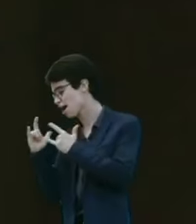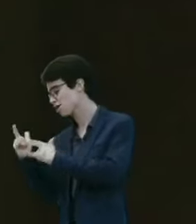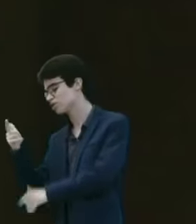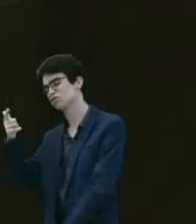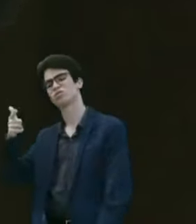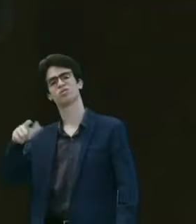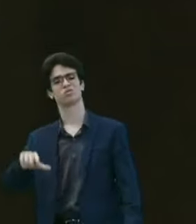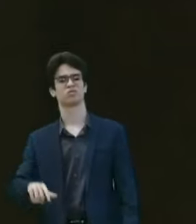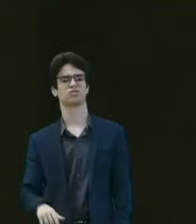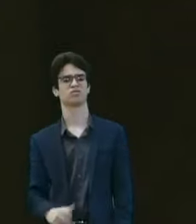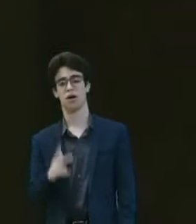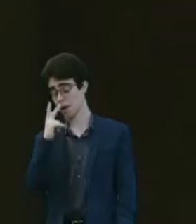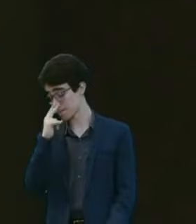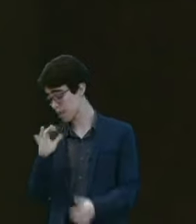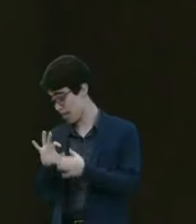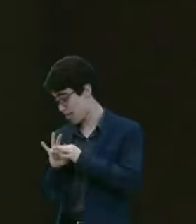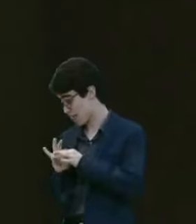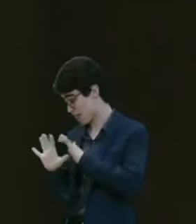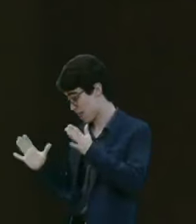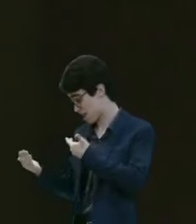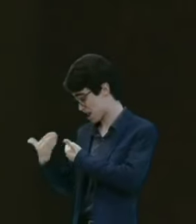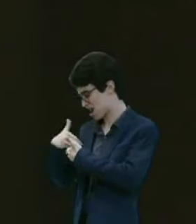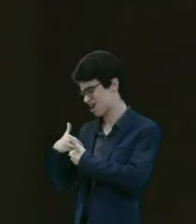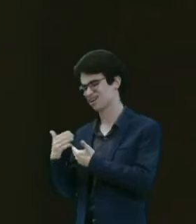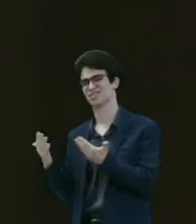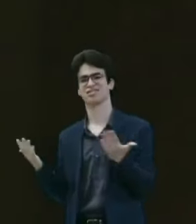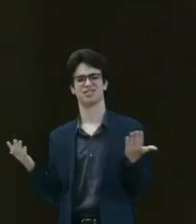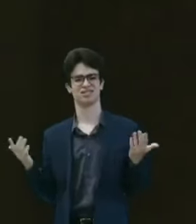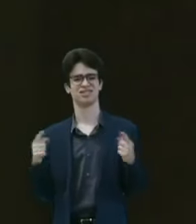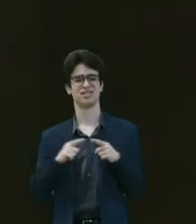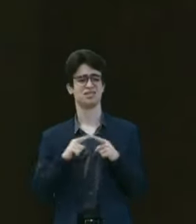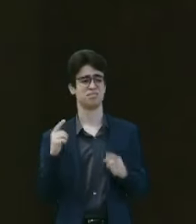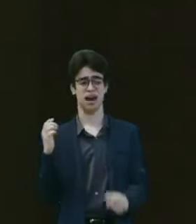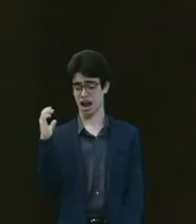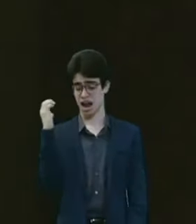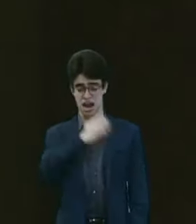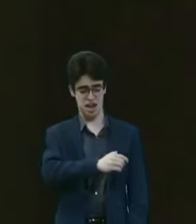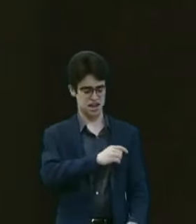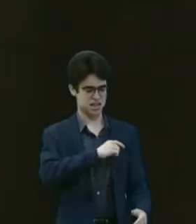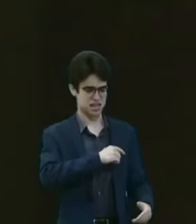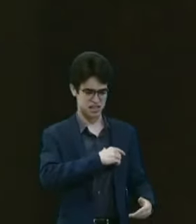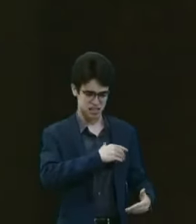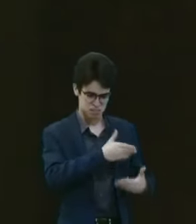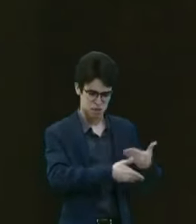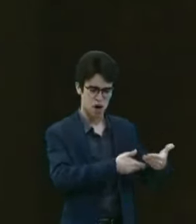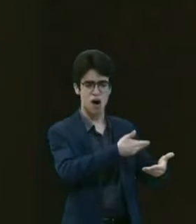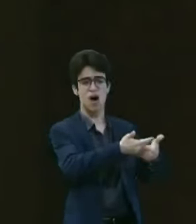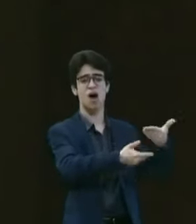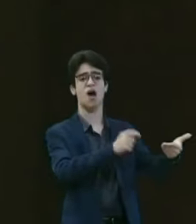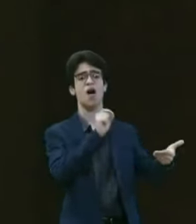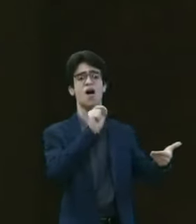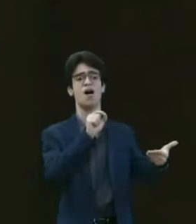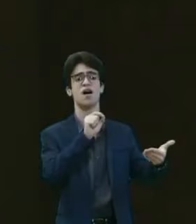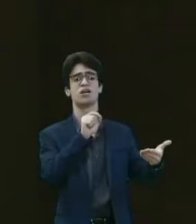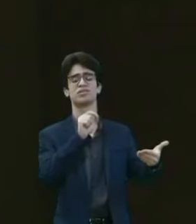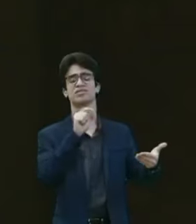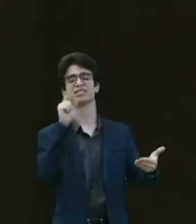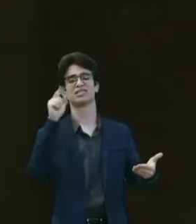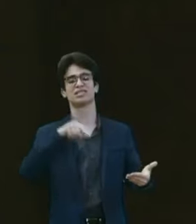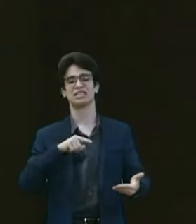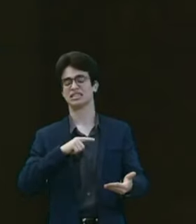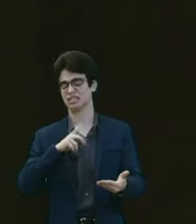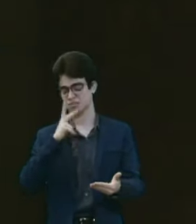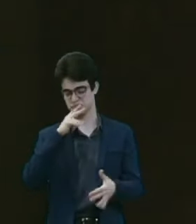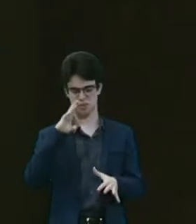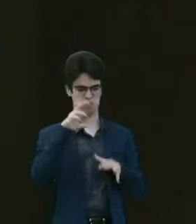a porta para ela. E os descendentes de Caim, a sua descendência, ela foi dominada.